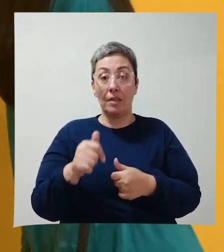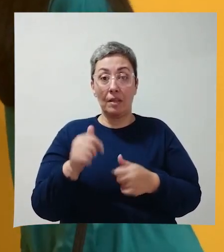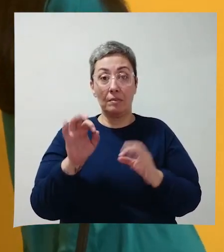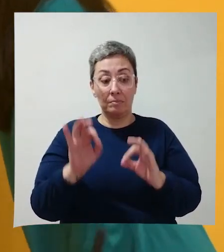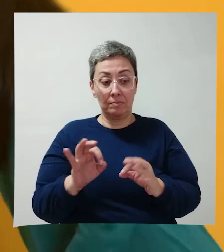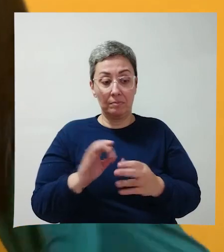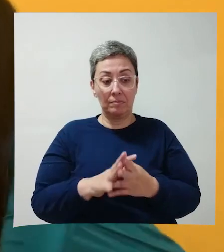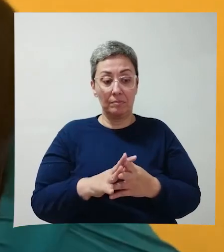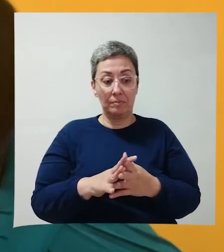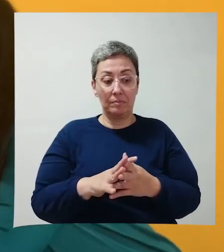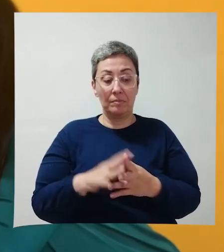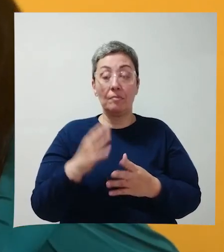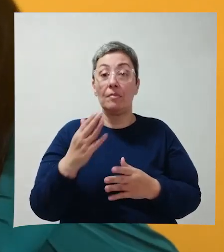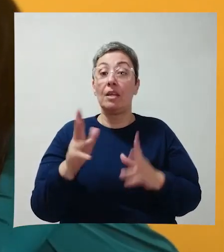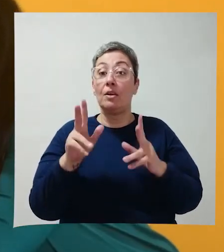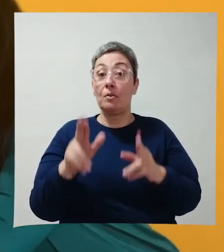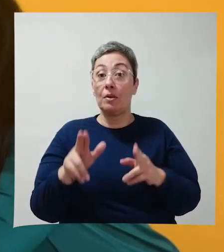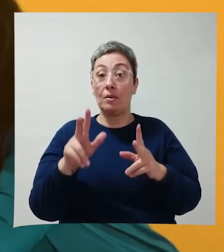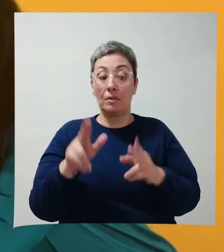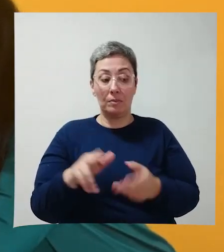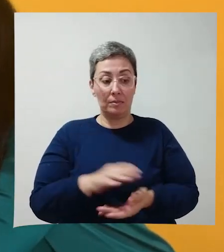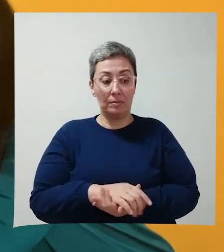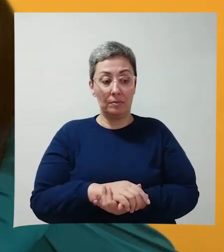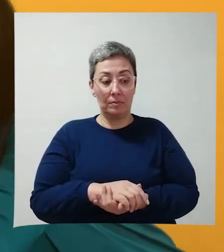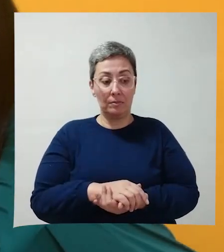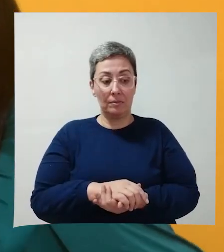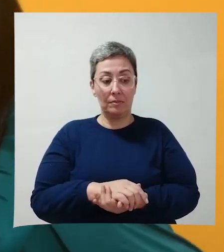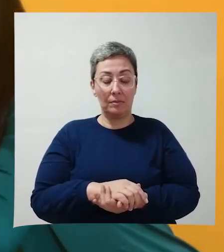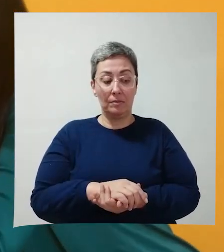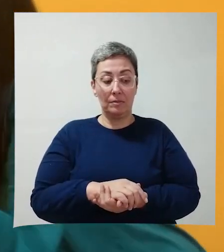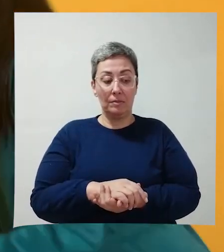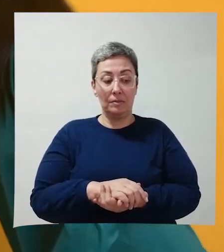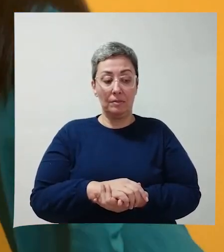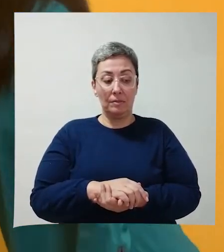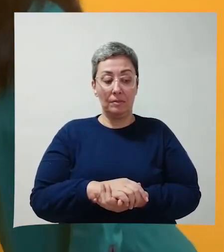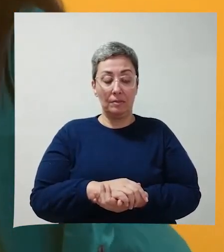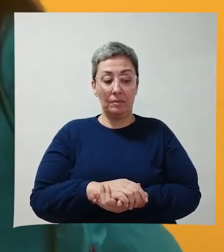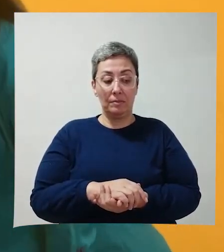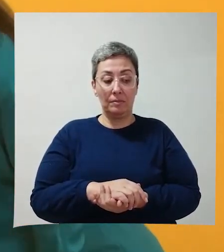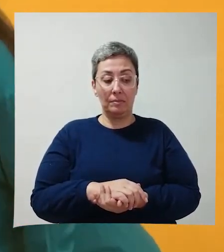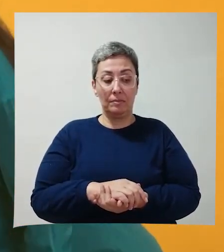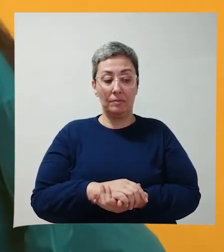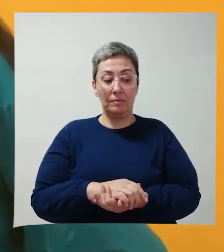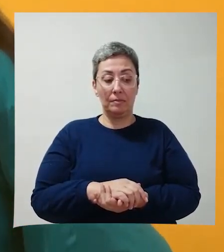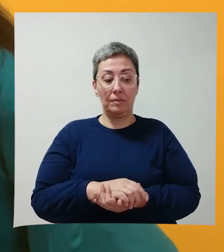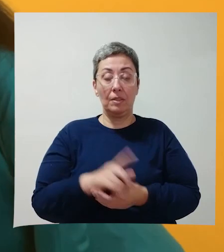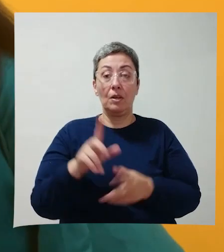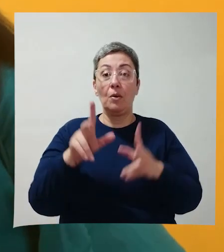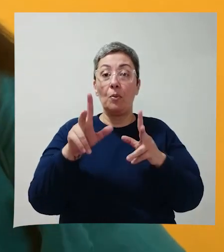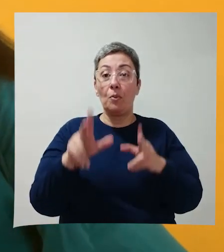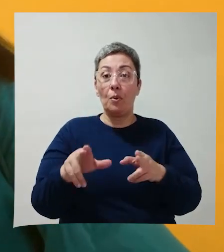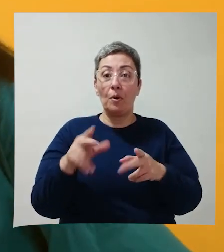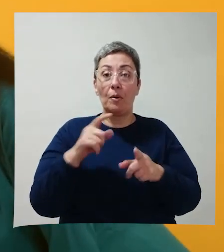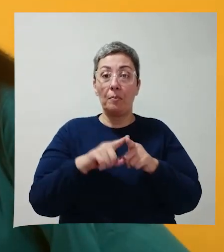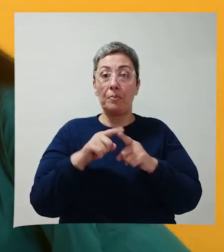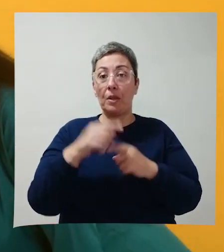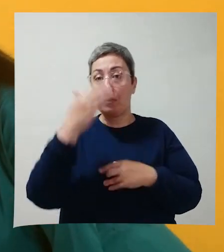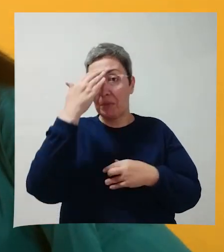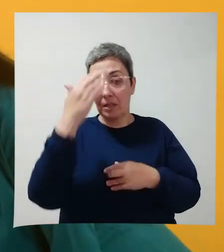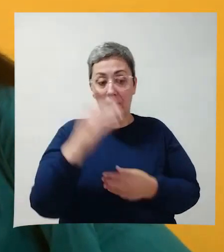Isso. Faz igual. Augusto, faz